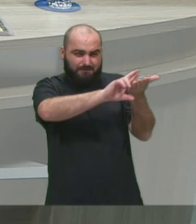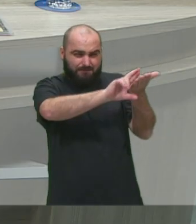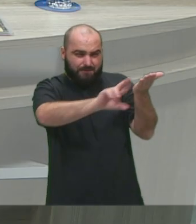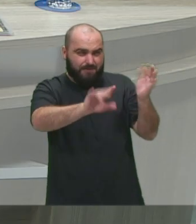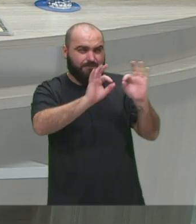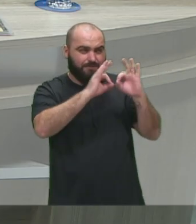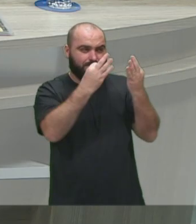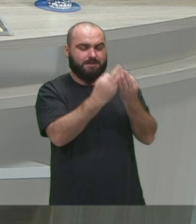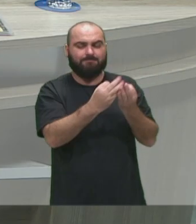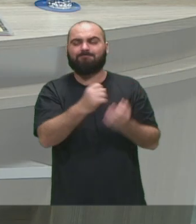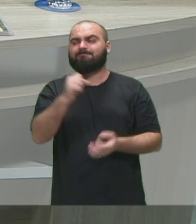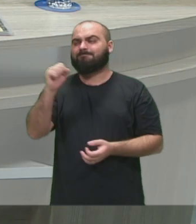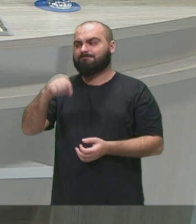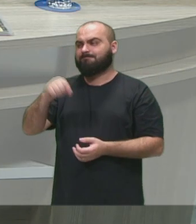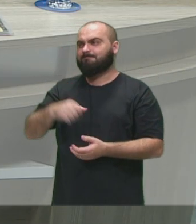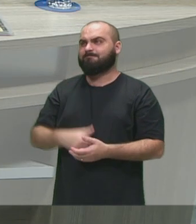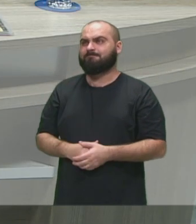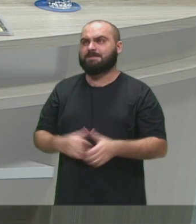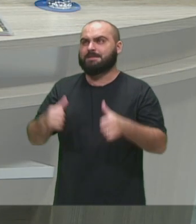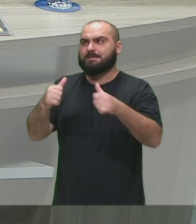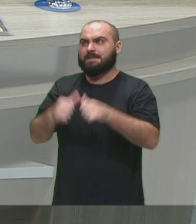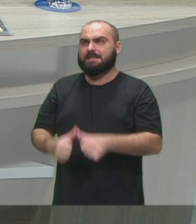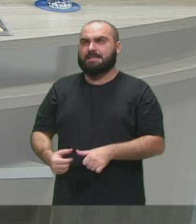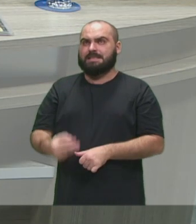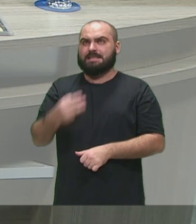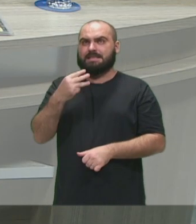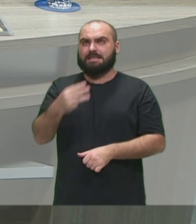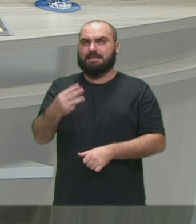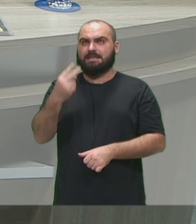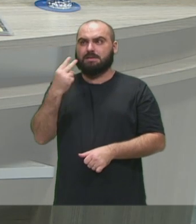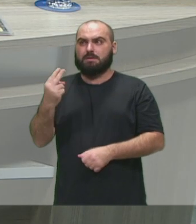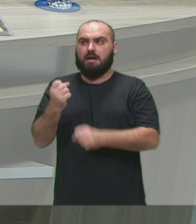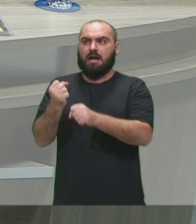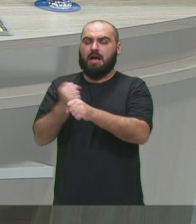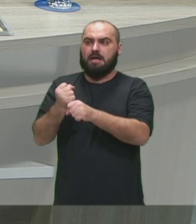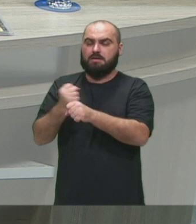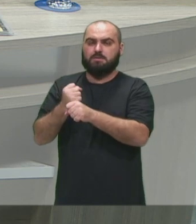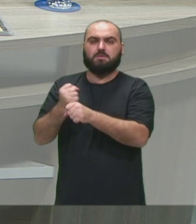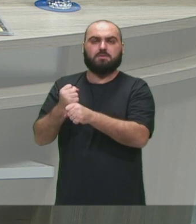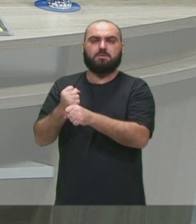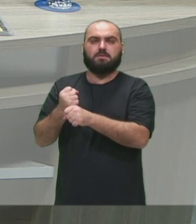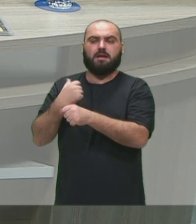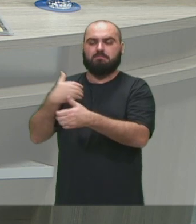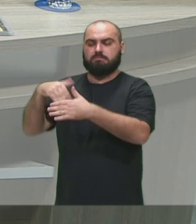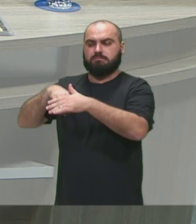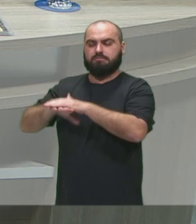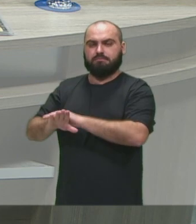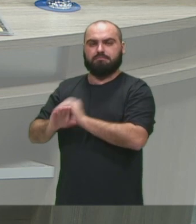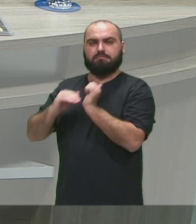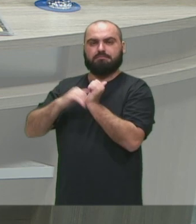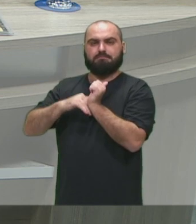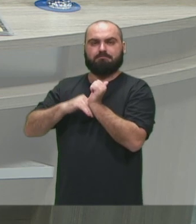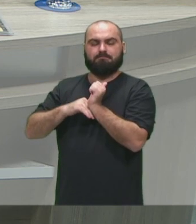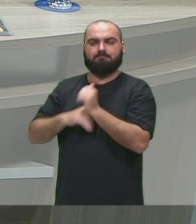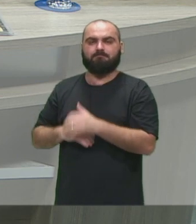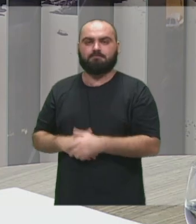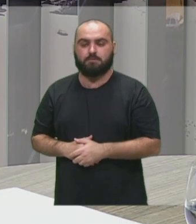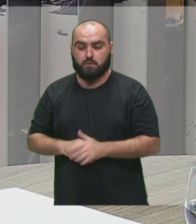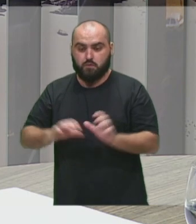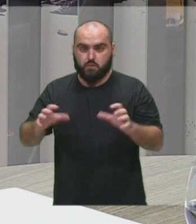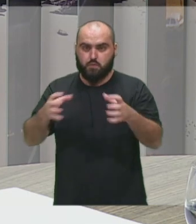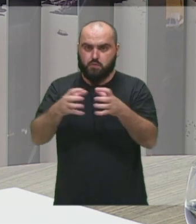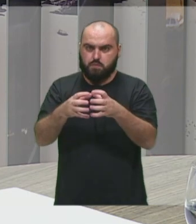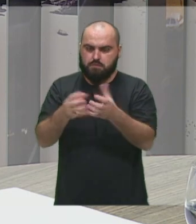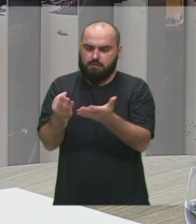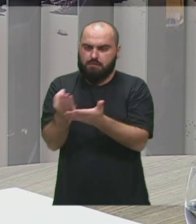esse segredo por aproximadamente 32 anos. E aí, em um grupo de terapia, eu falei, eu consegui colocar para fora, me